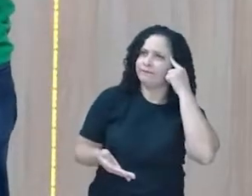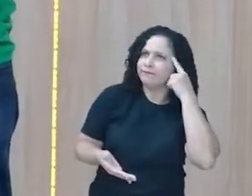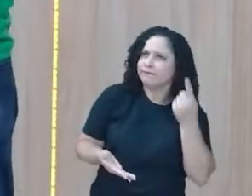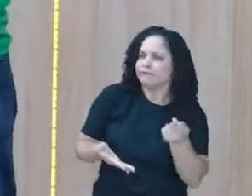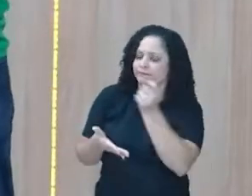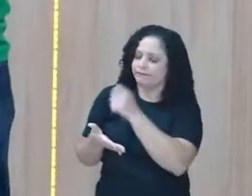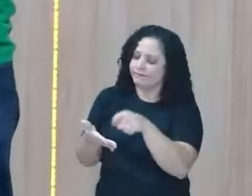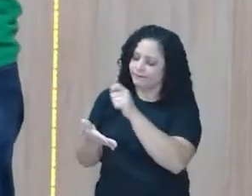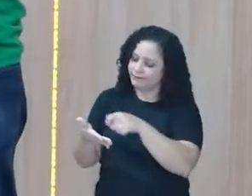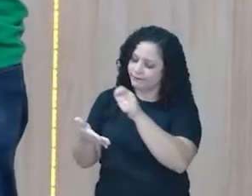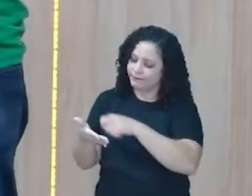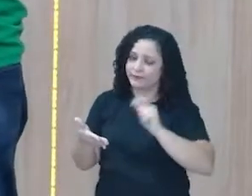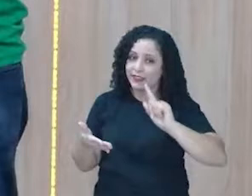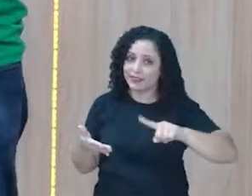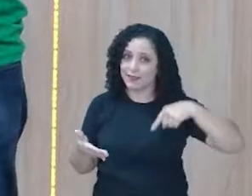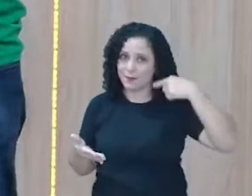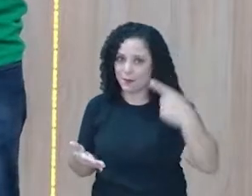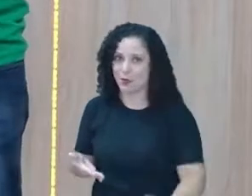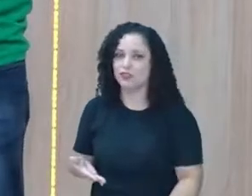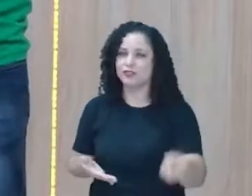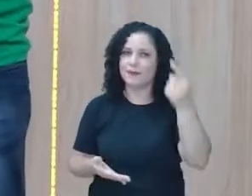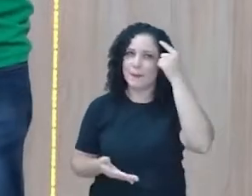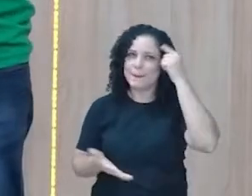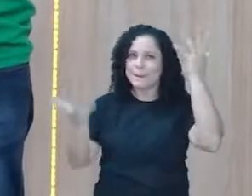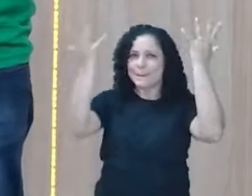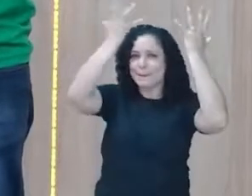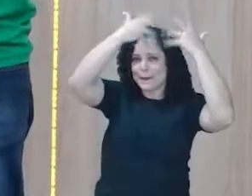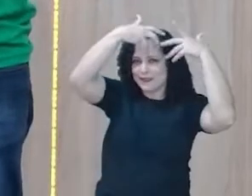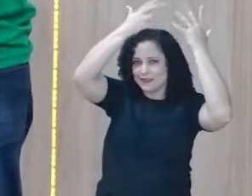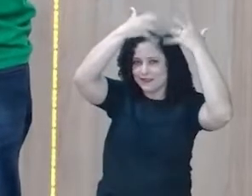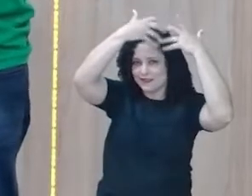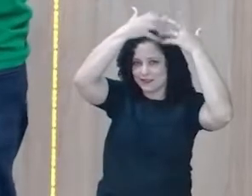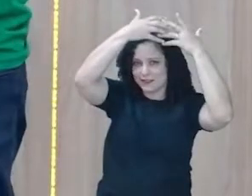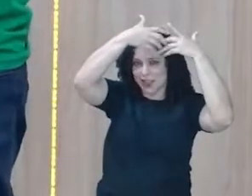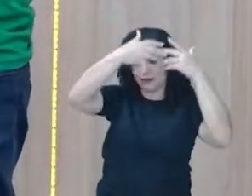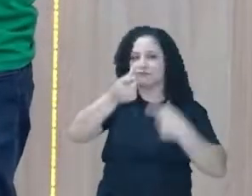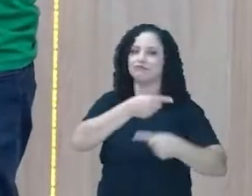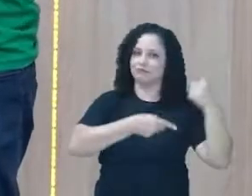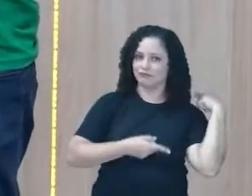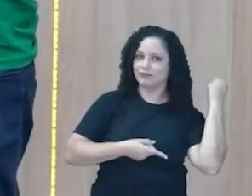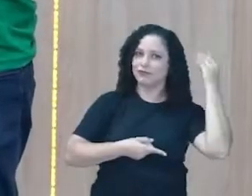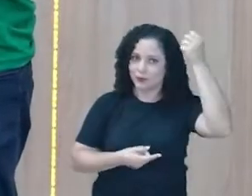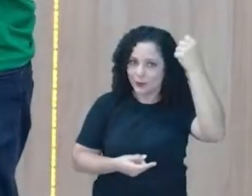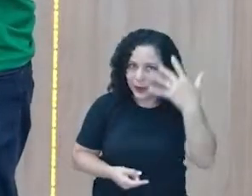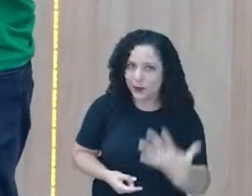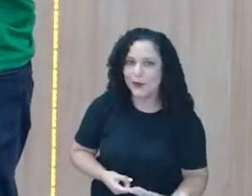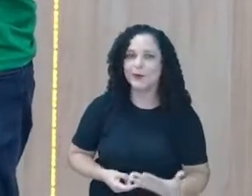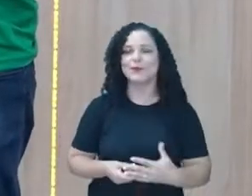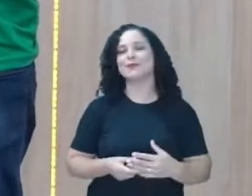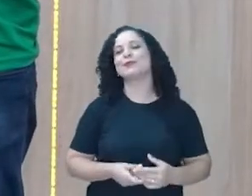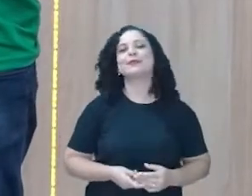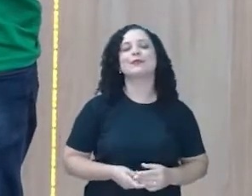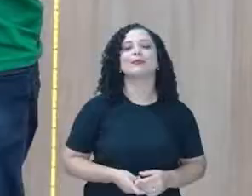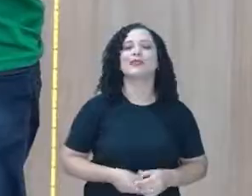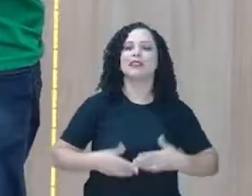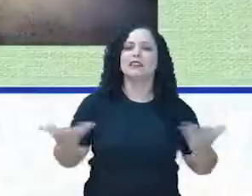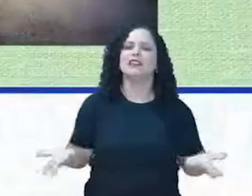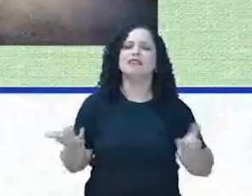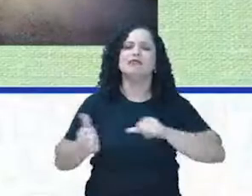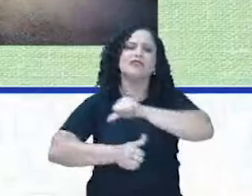resposta, tá? Bota aí para depois refletir sobre isso, mas lá atrás eu falei sobre isso. Então, fica ligado. E